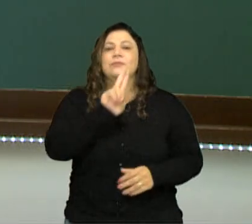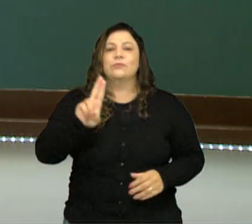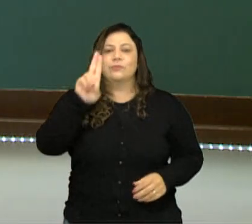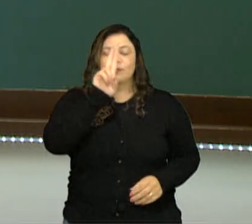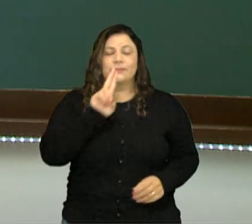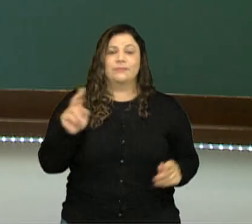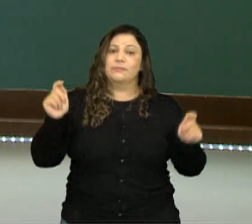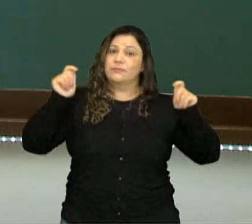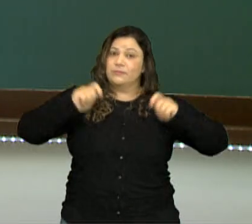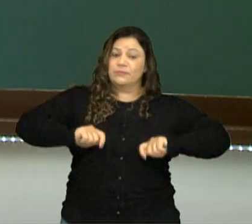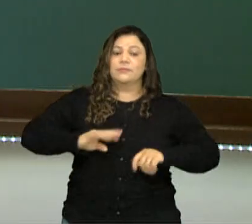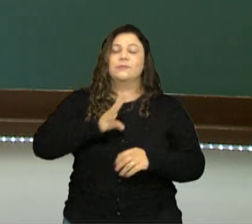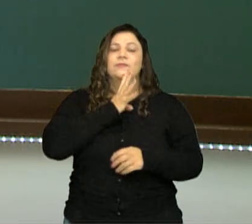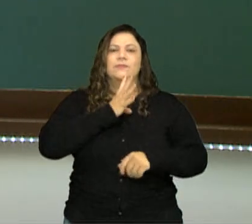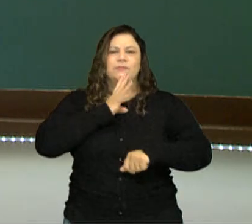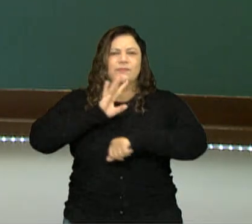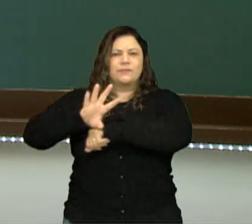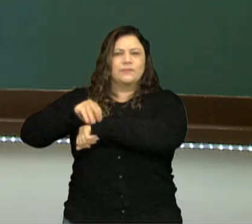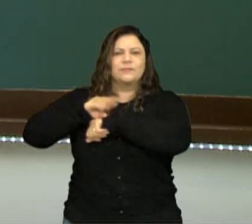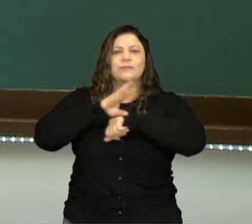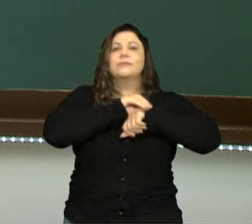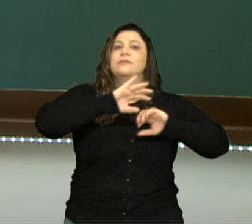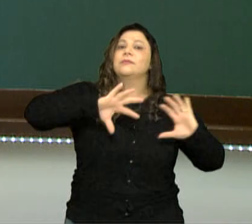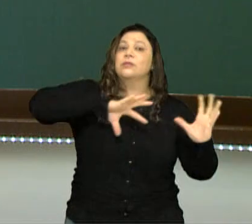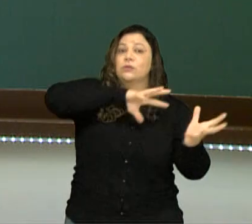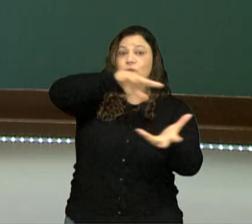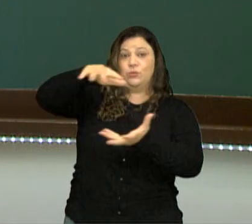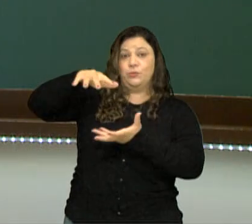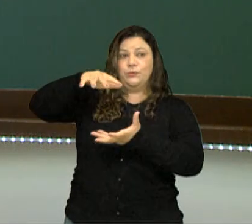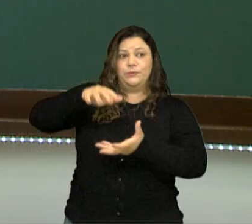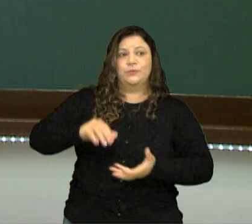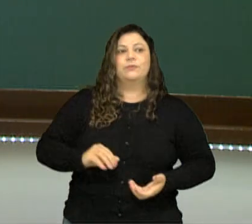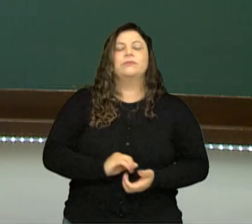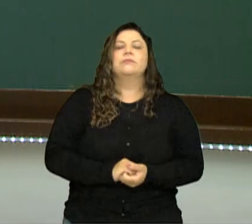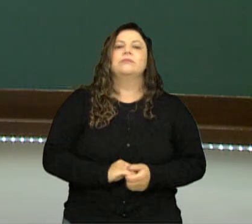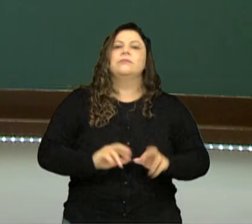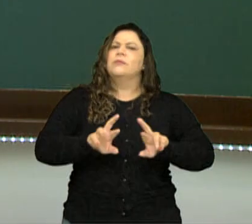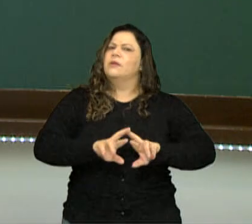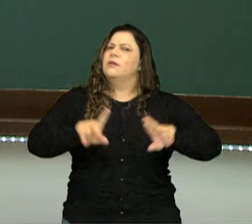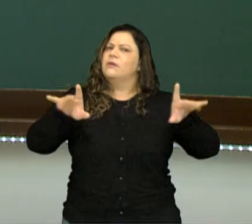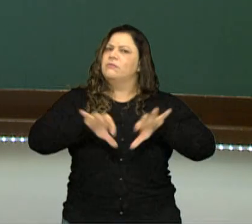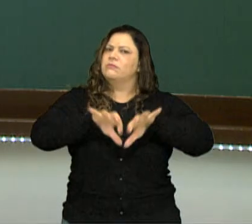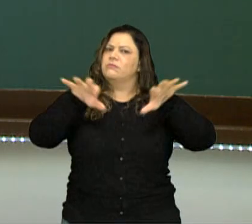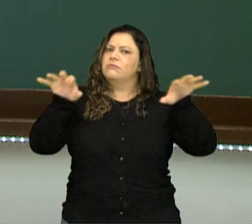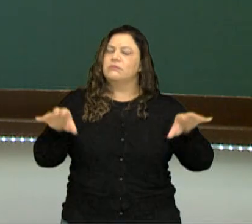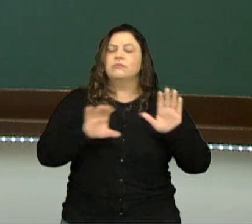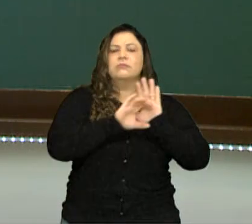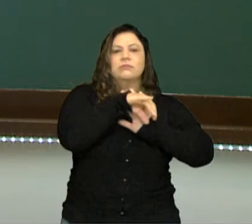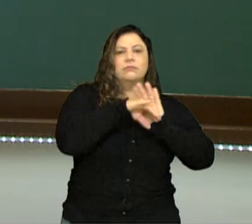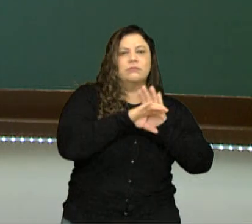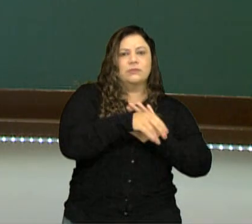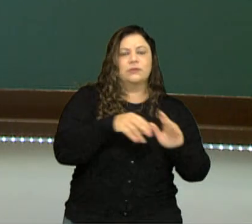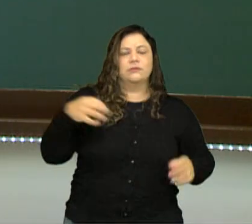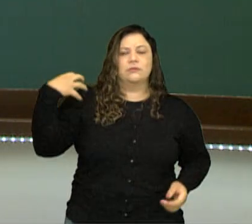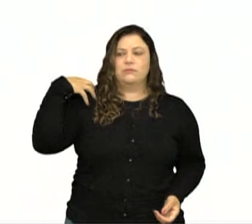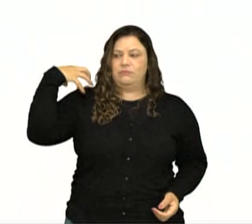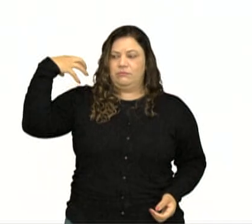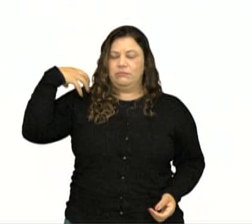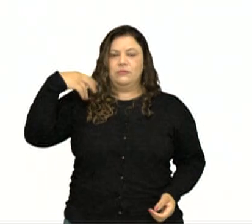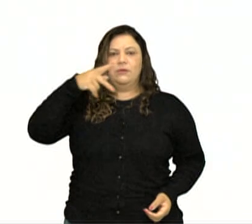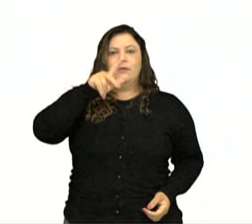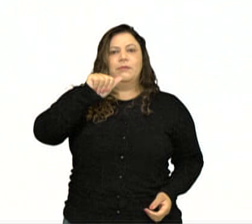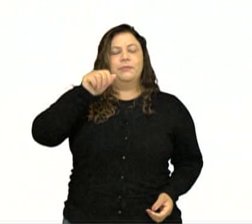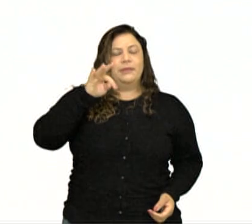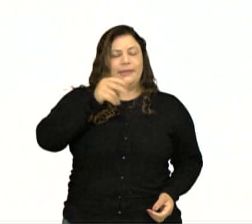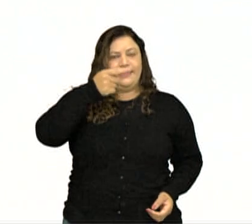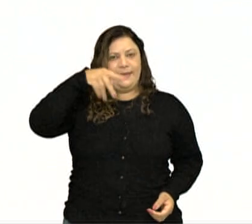nos permite conhecer o mundo. Então a gente tem aqui diferentes concepções, né? O Platão dizendo que o corpo é o